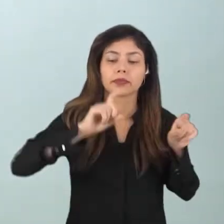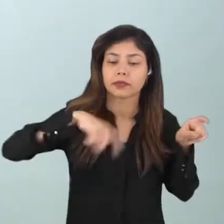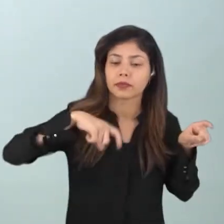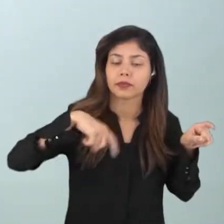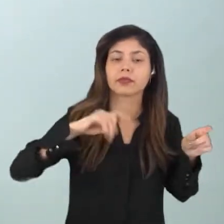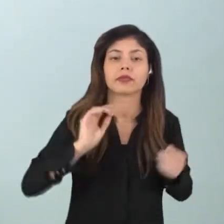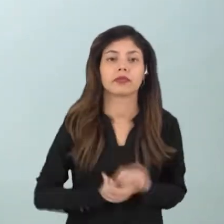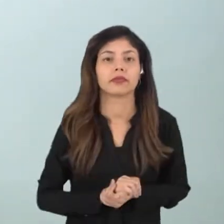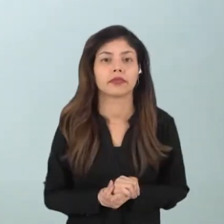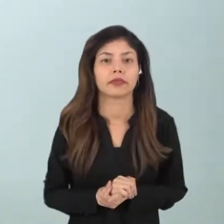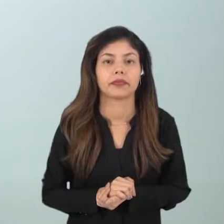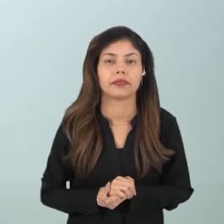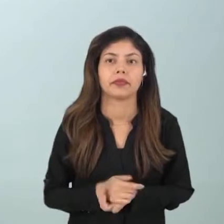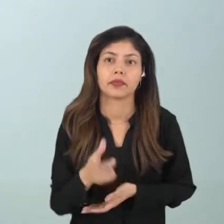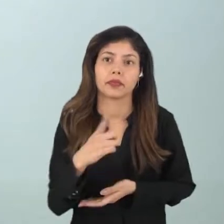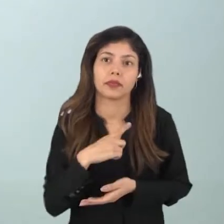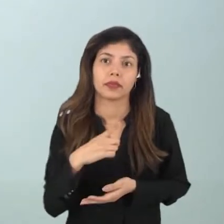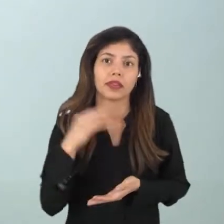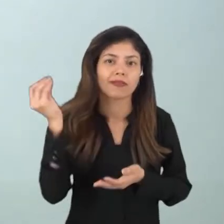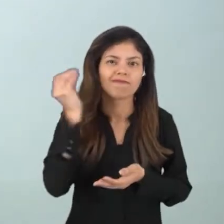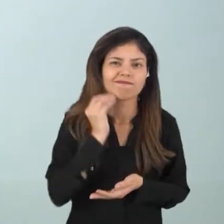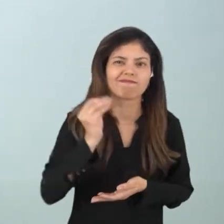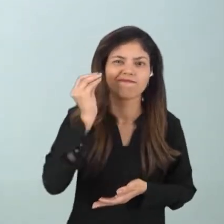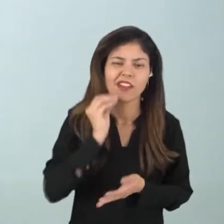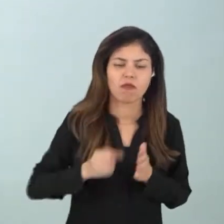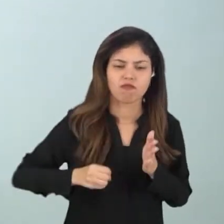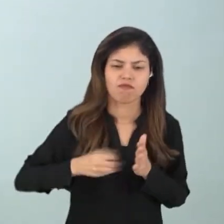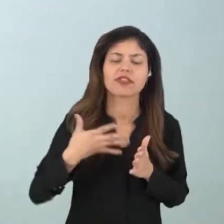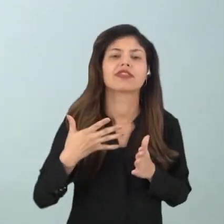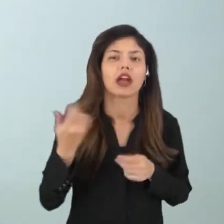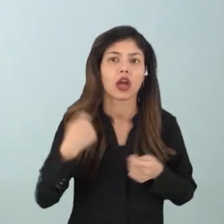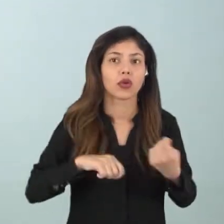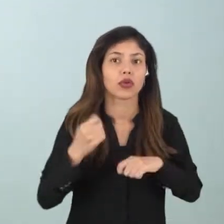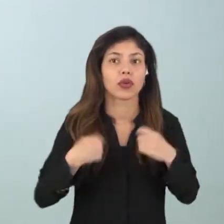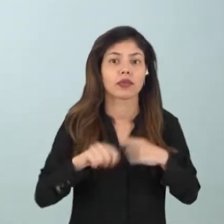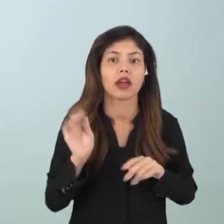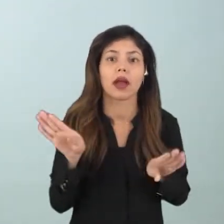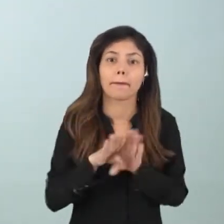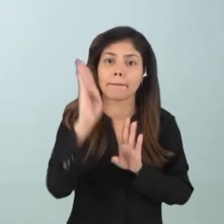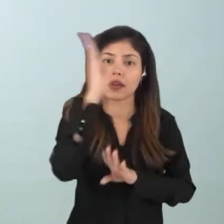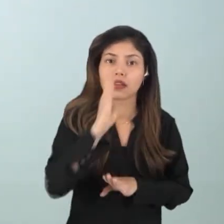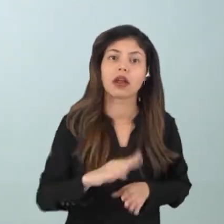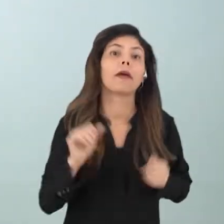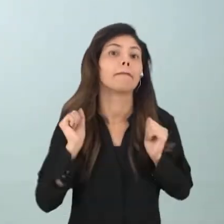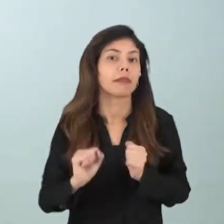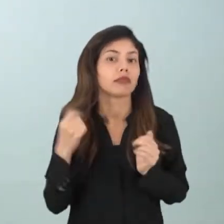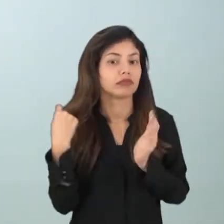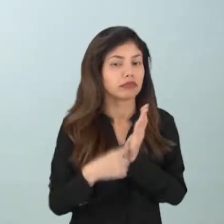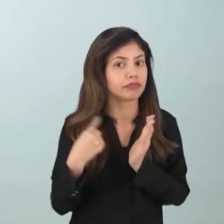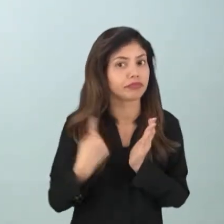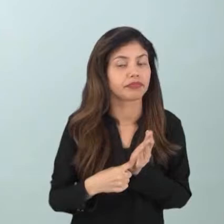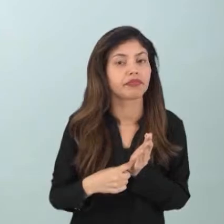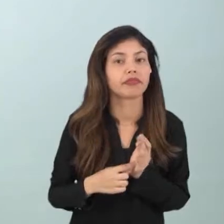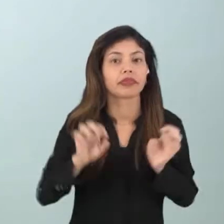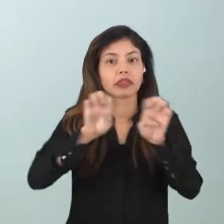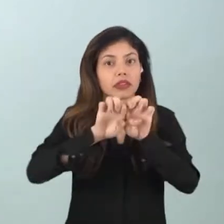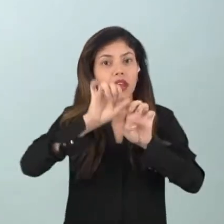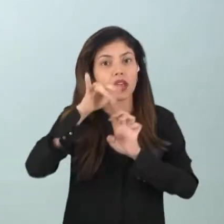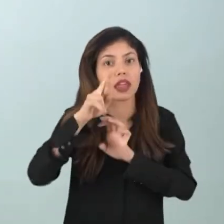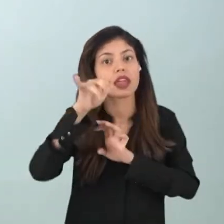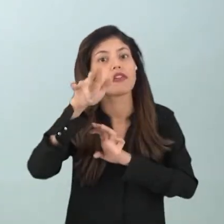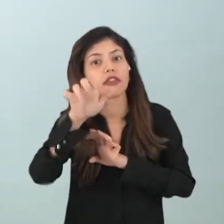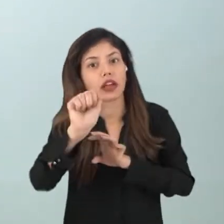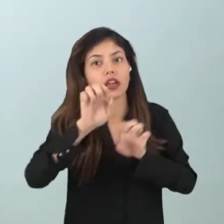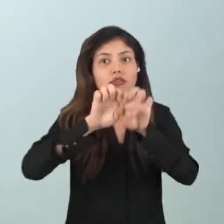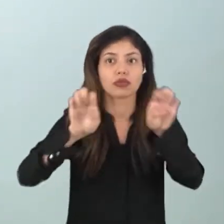agropecuário, do agronegócio, ele tem exigido cada vez mais que a economia brasileira possa dar conta da infraestrutura para que possa